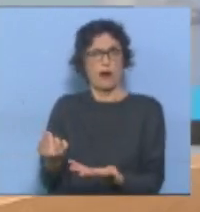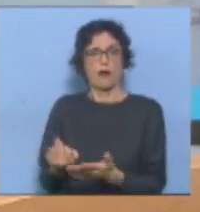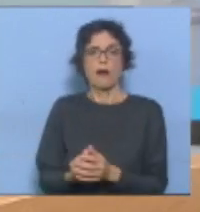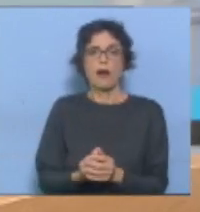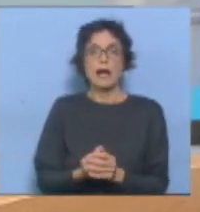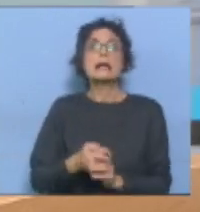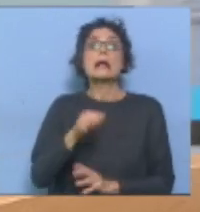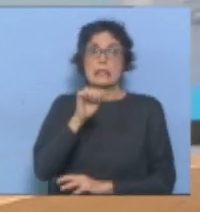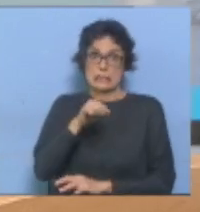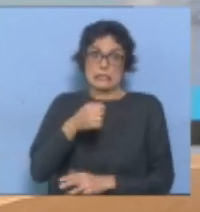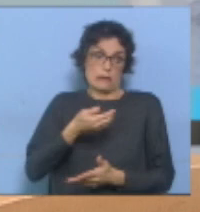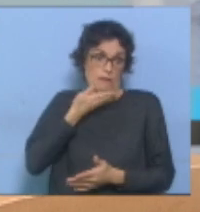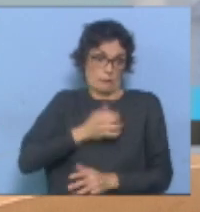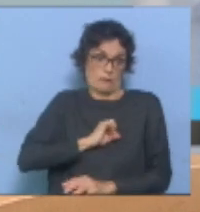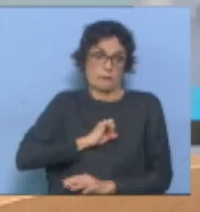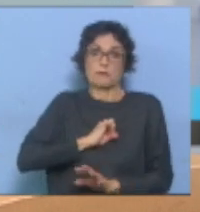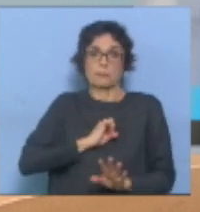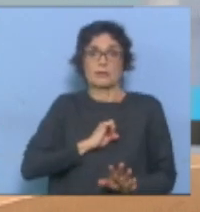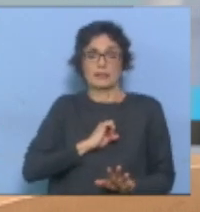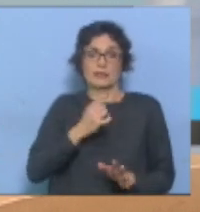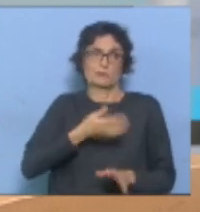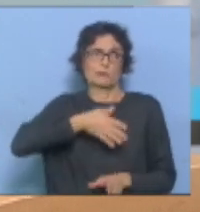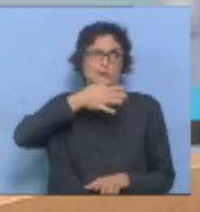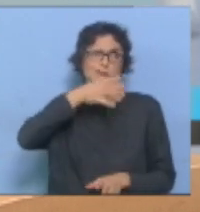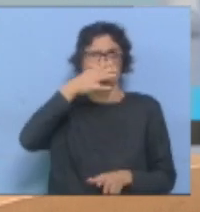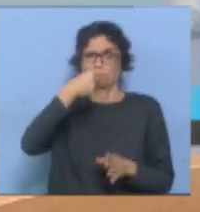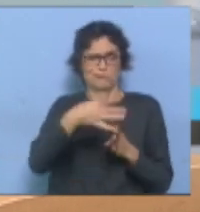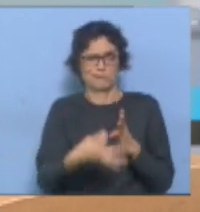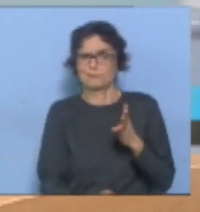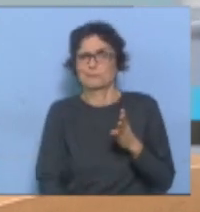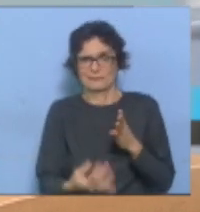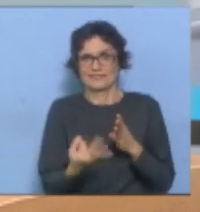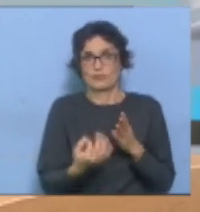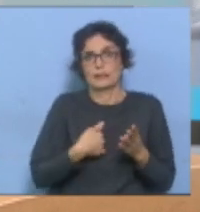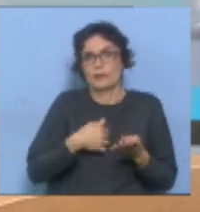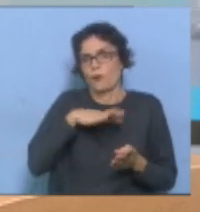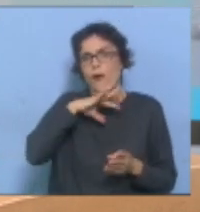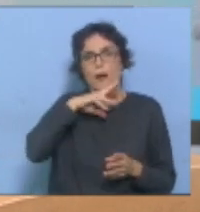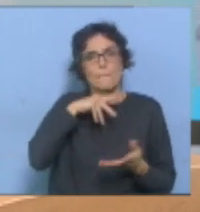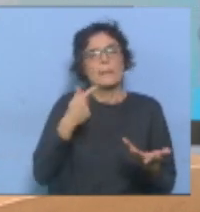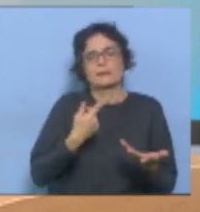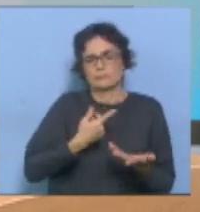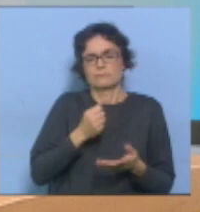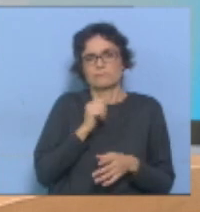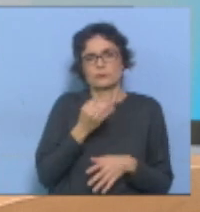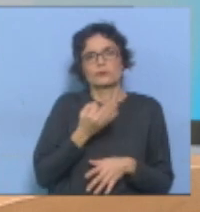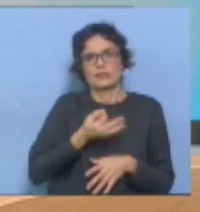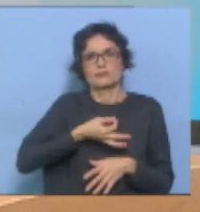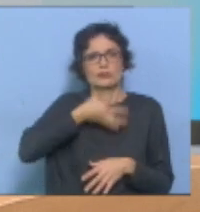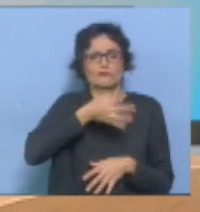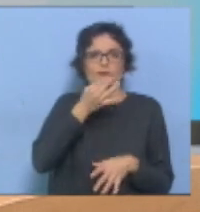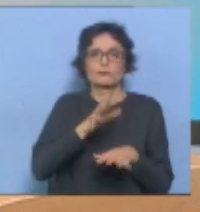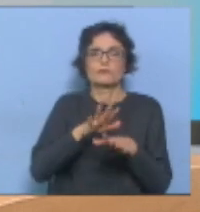da minha experiência pessoal, podíamos ficar aqui o dia todo a conversar, porque uma mãe tem sempre muito para dizer sobre os seus